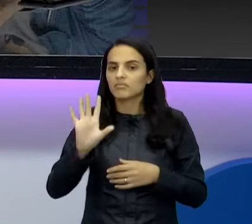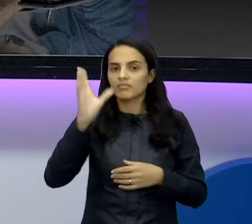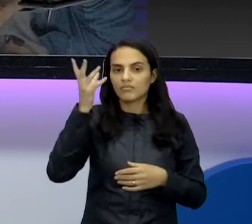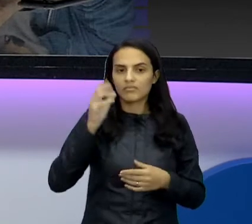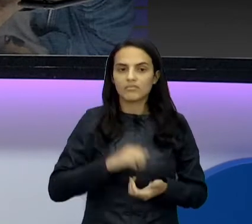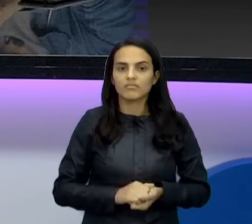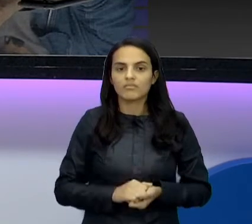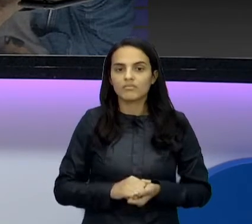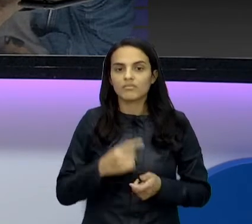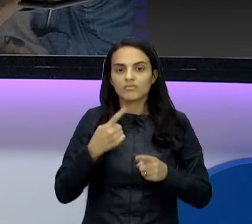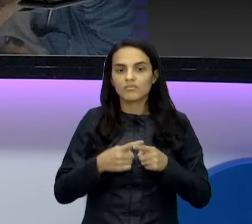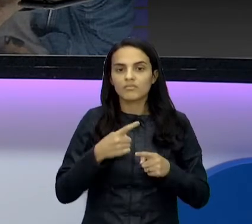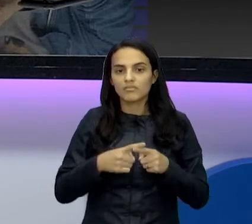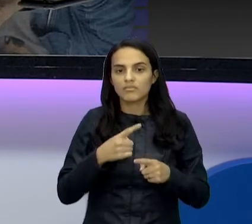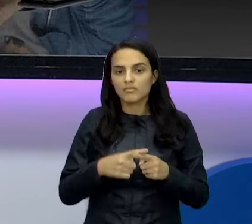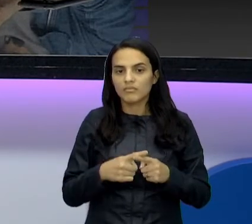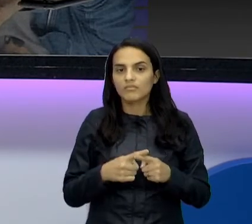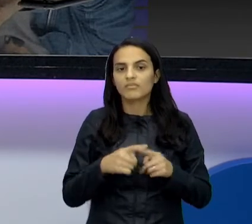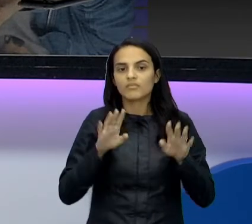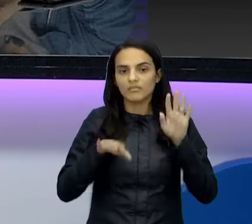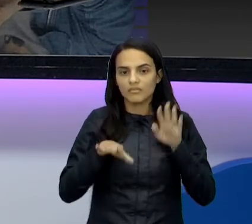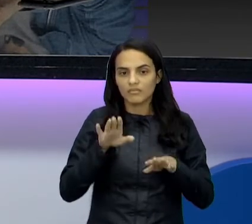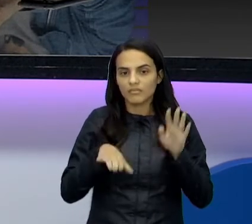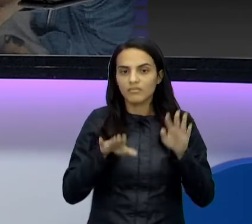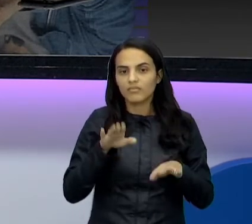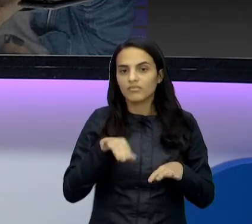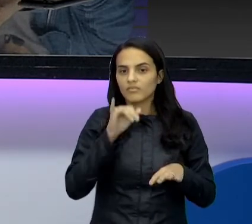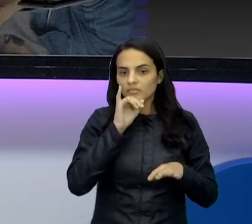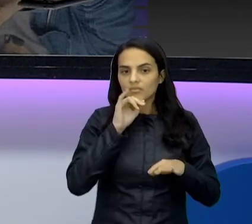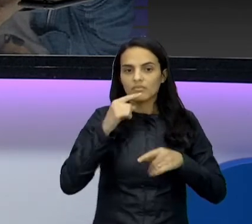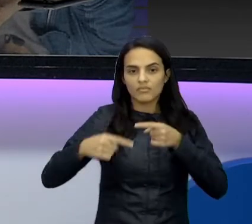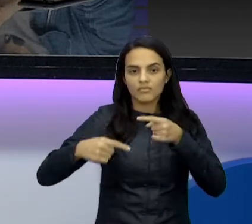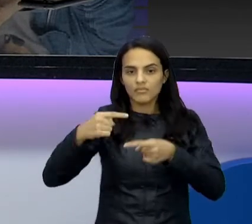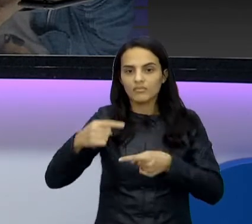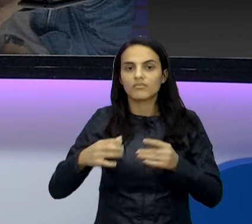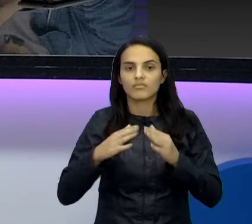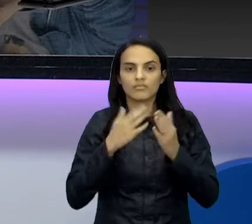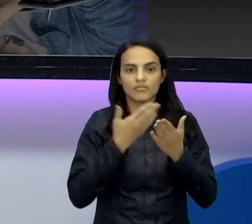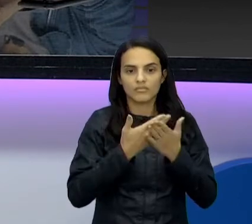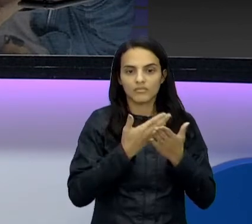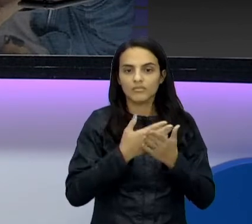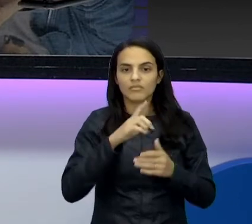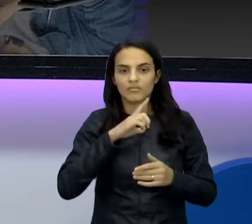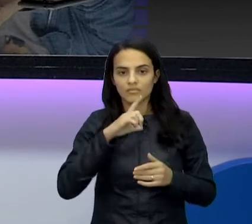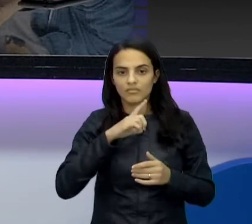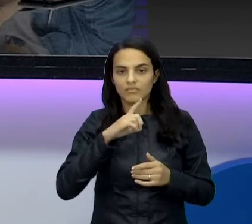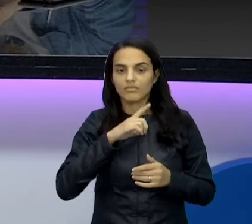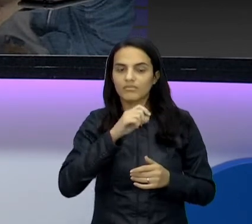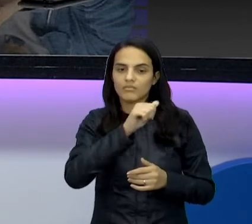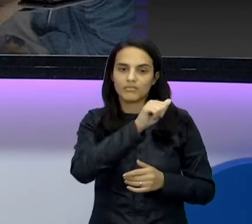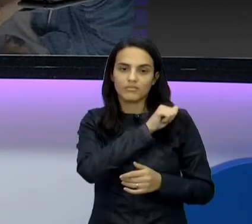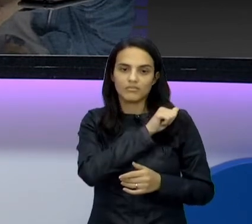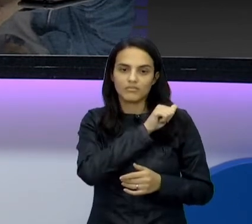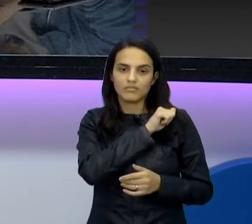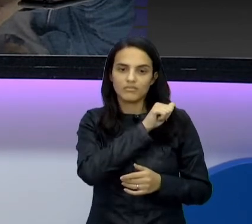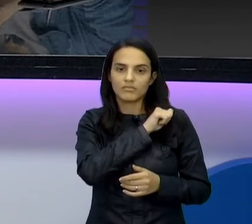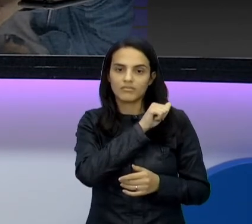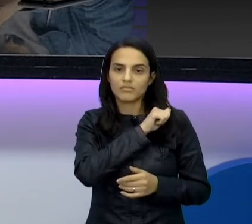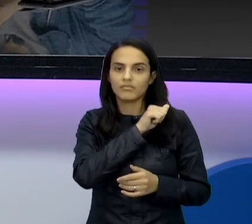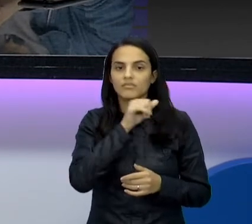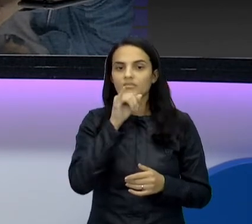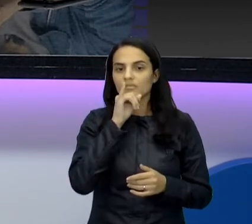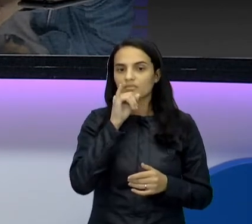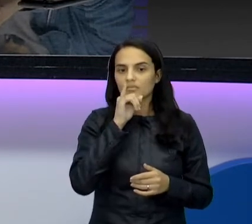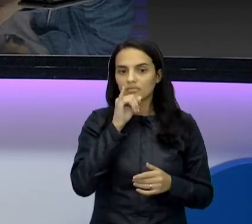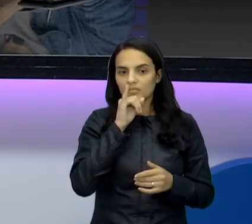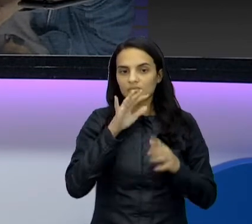Porque querendo ou não, infelizmente, pela tradição aí da nossa escola, ainda tem essa questão, né, do aluno estar...